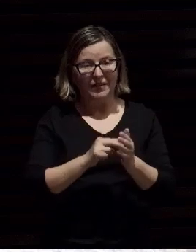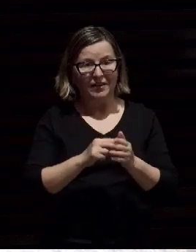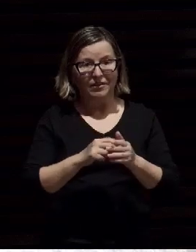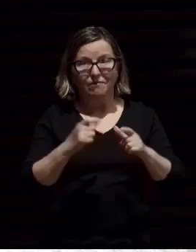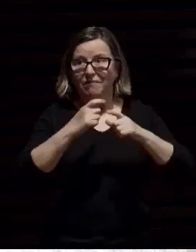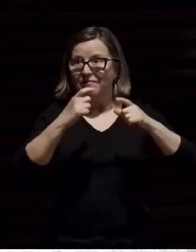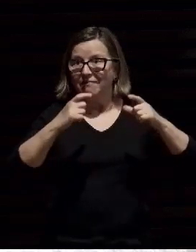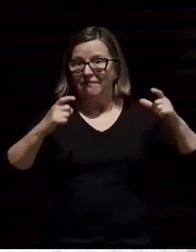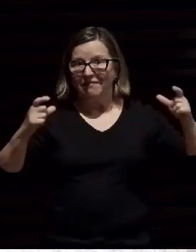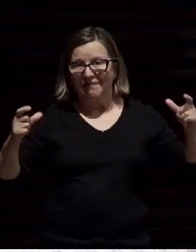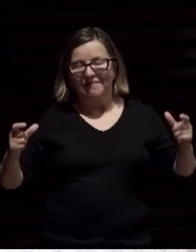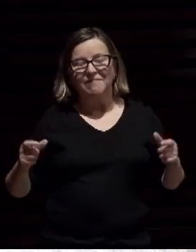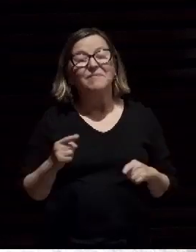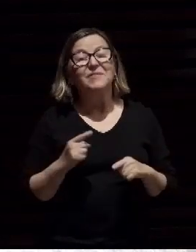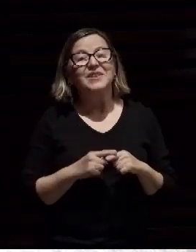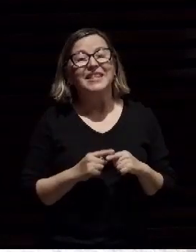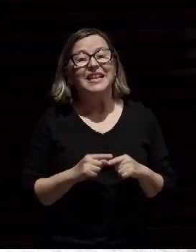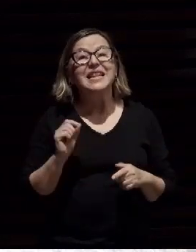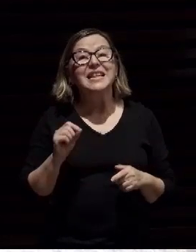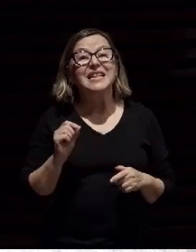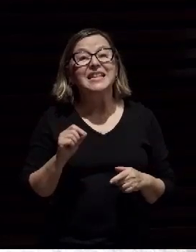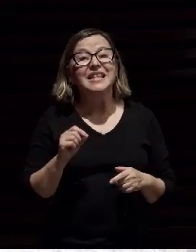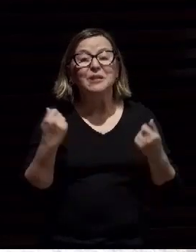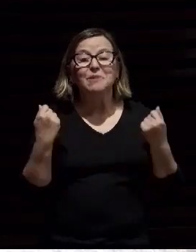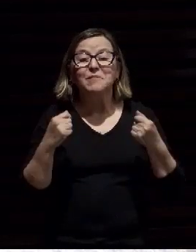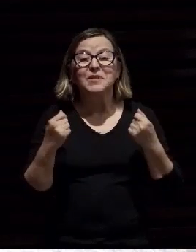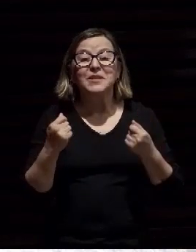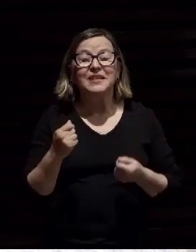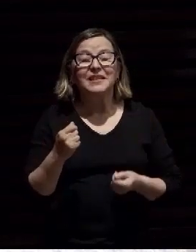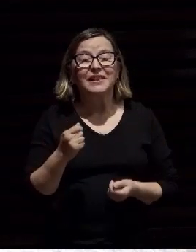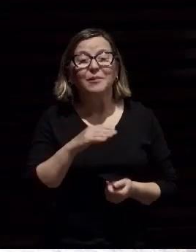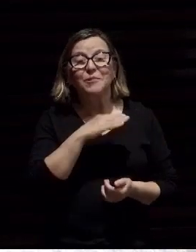quem precisa morrer é a alma que pecar.